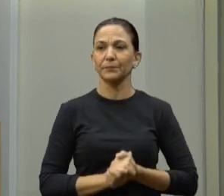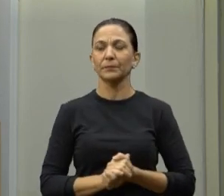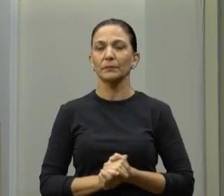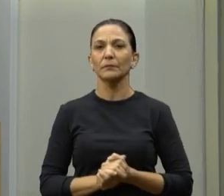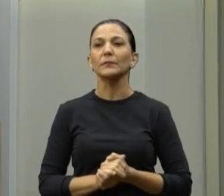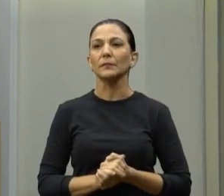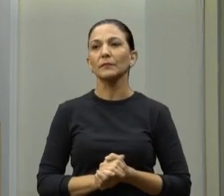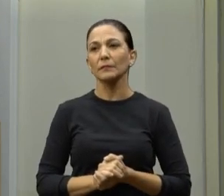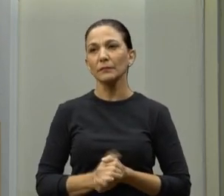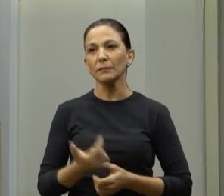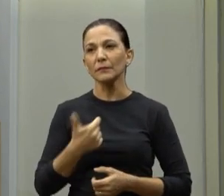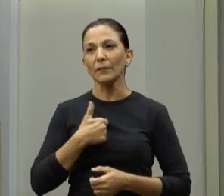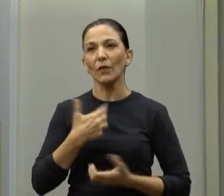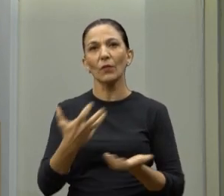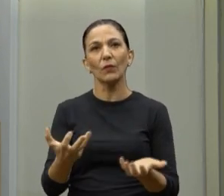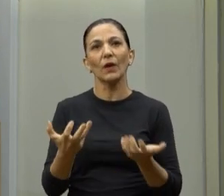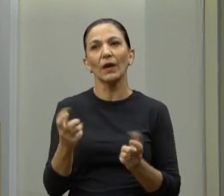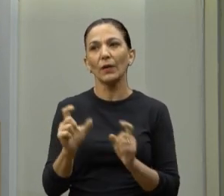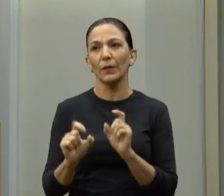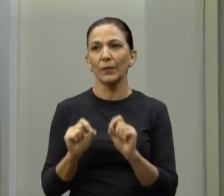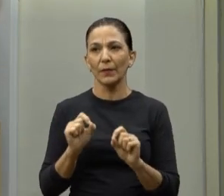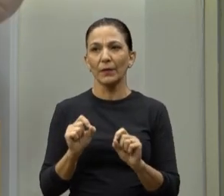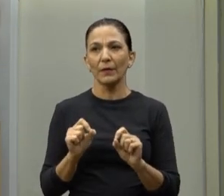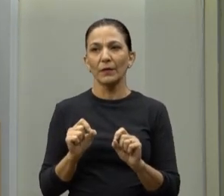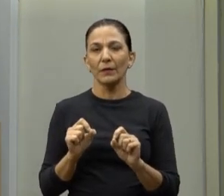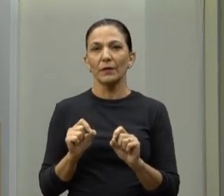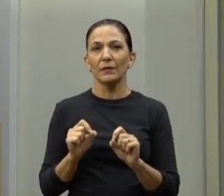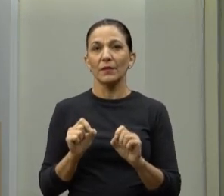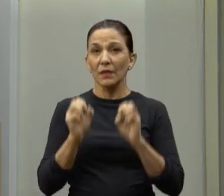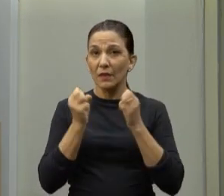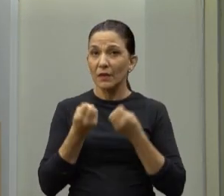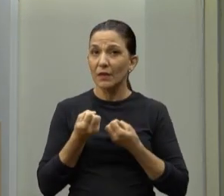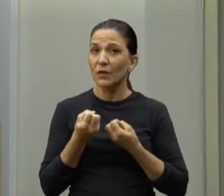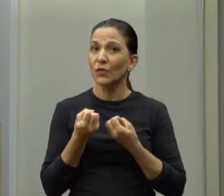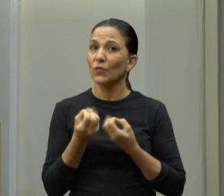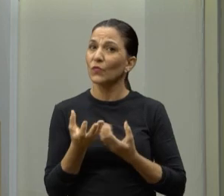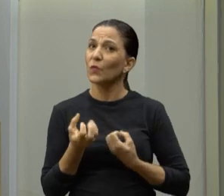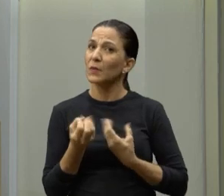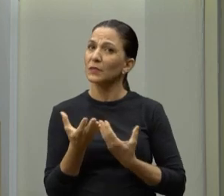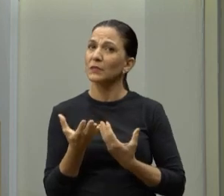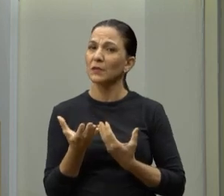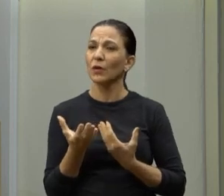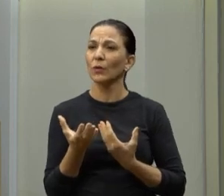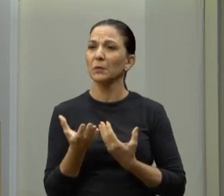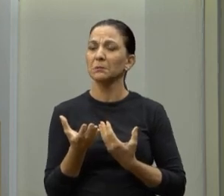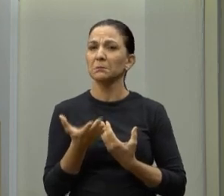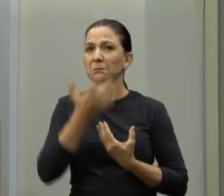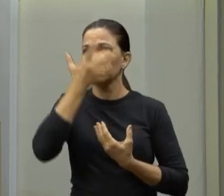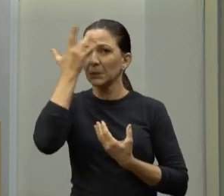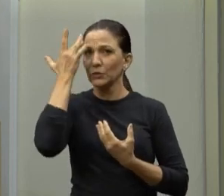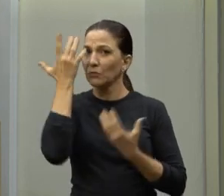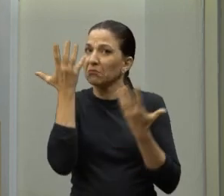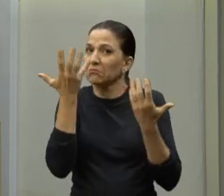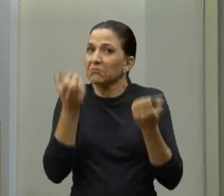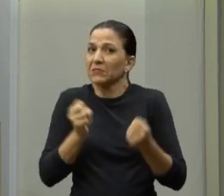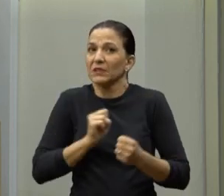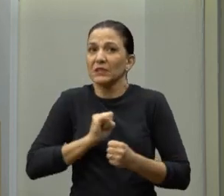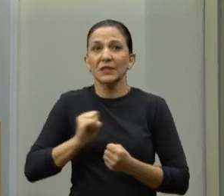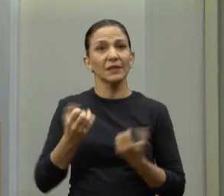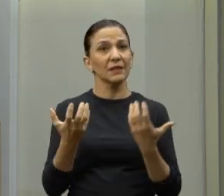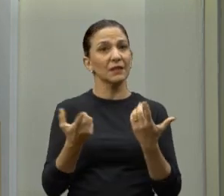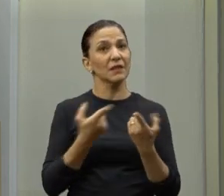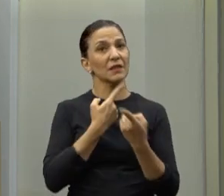meu tempo queria deixar um recado e aí a carapuça cabe em quem servir ela que